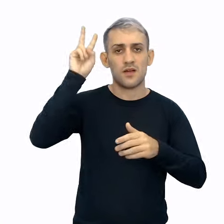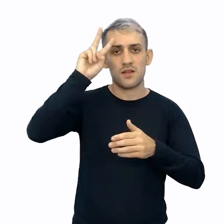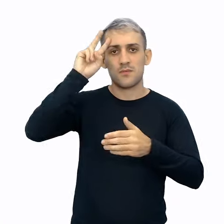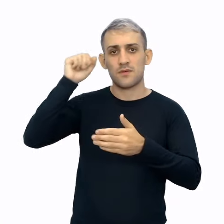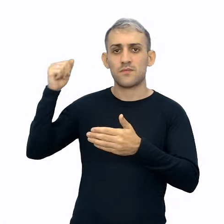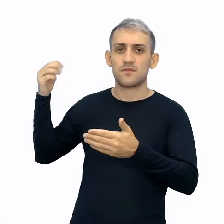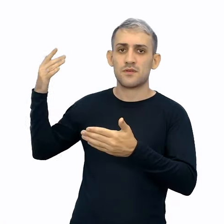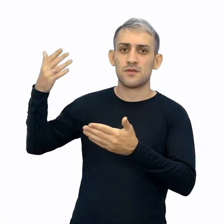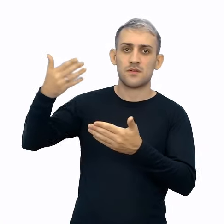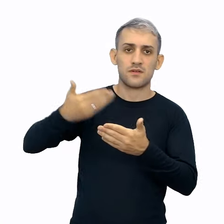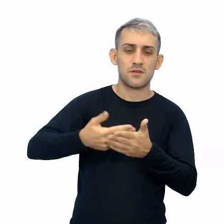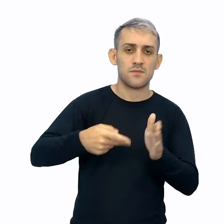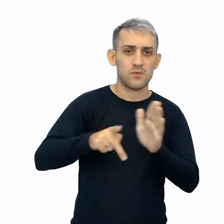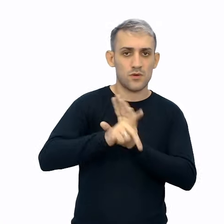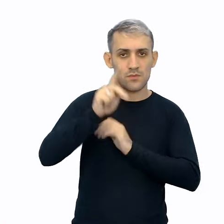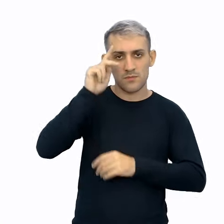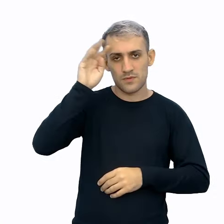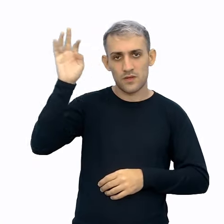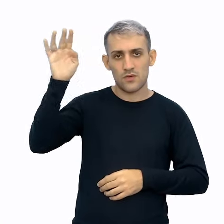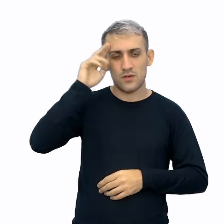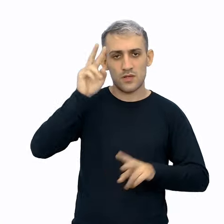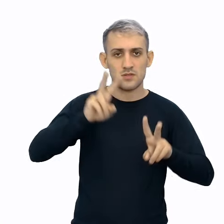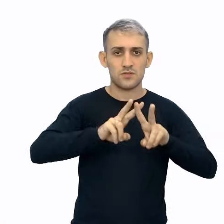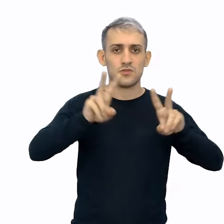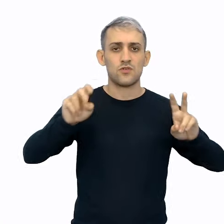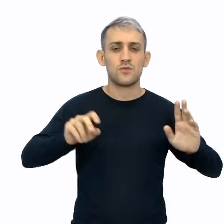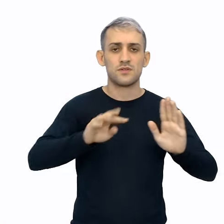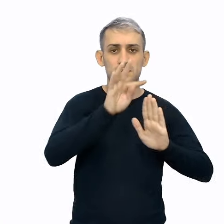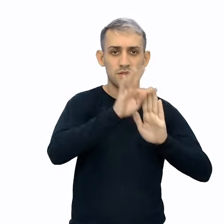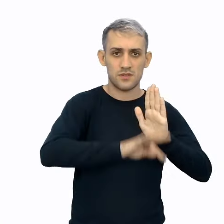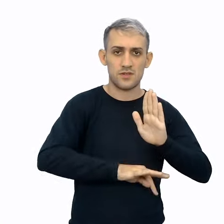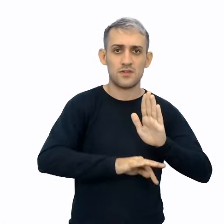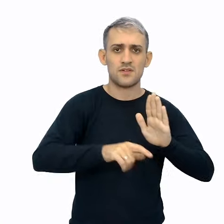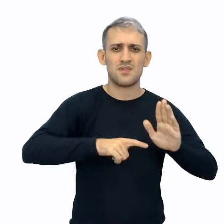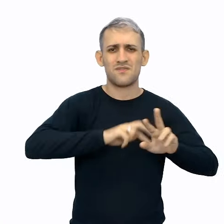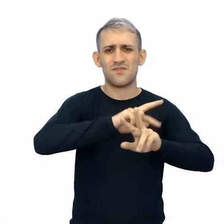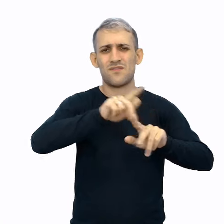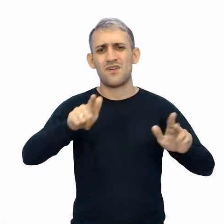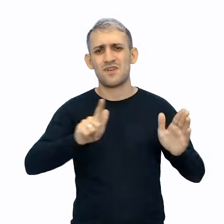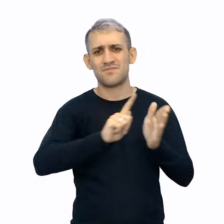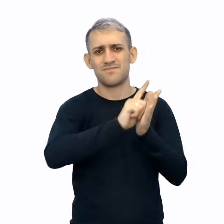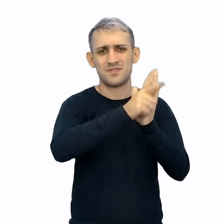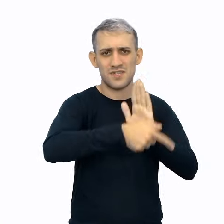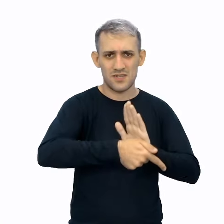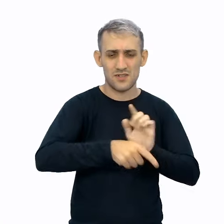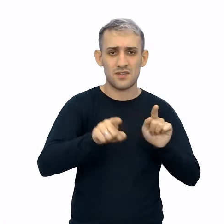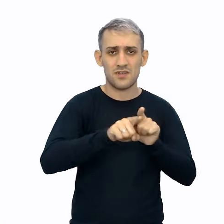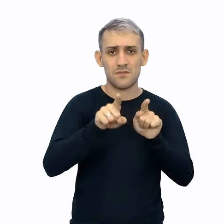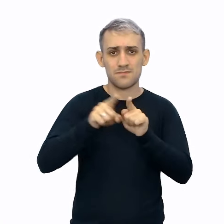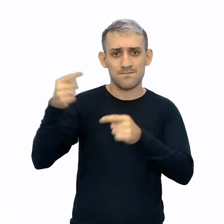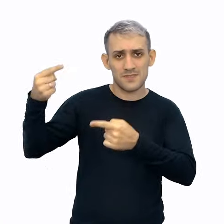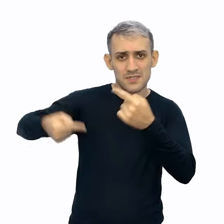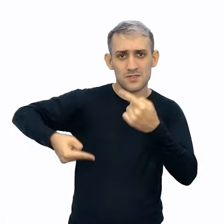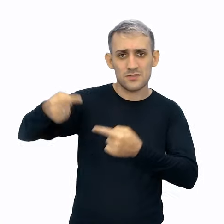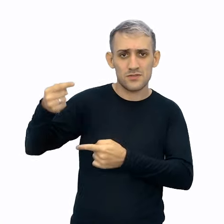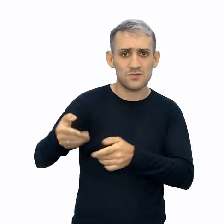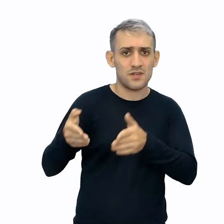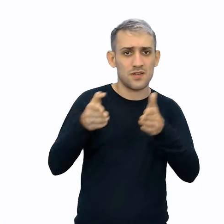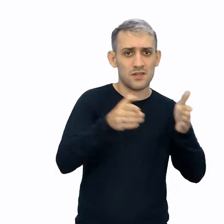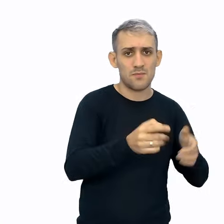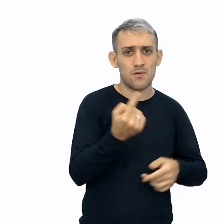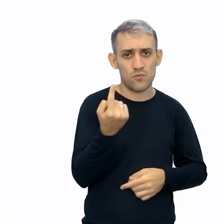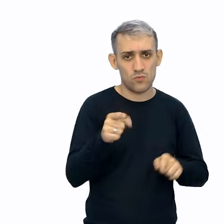acepções teóricas relativas à produção textual de variados gêneros textuais discutidos na etapa 1 e